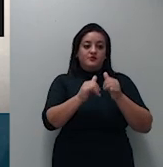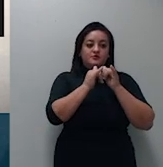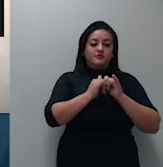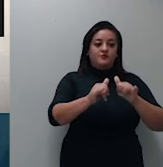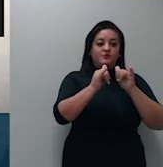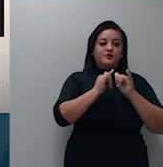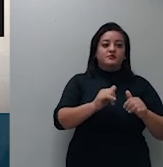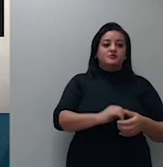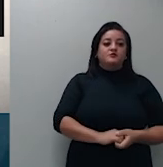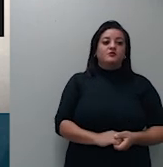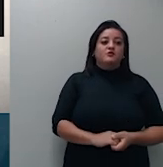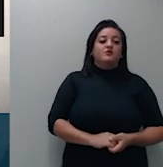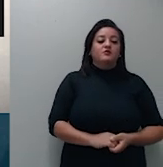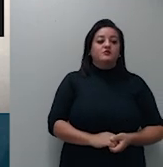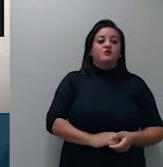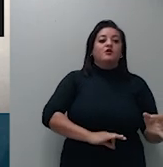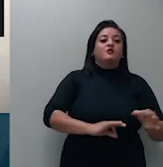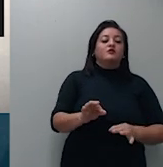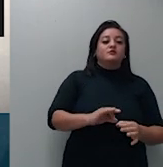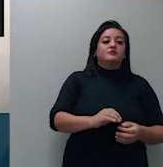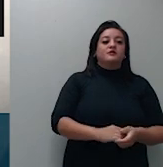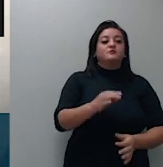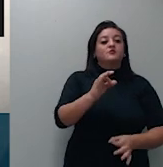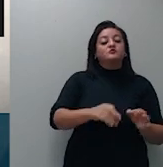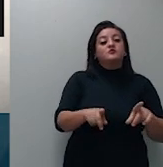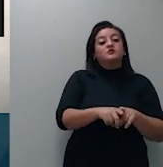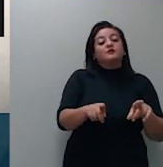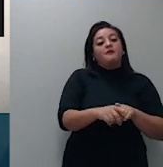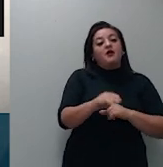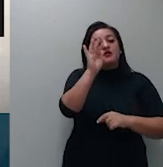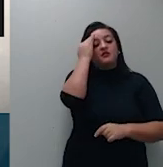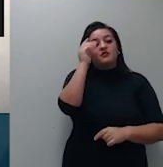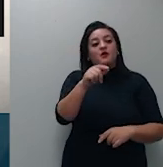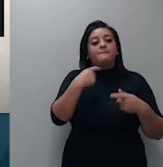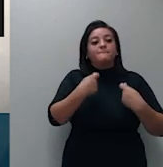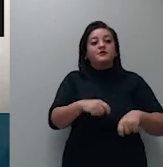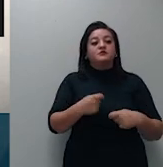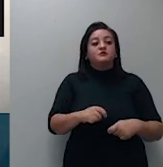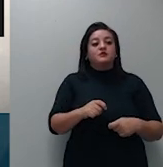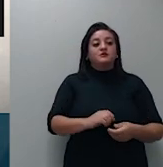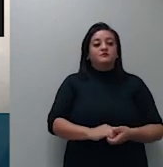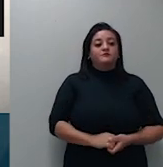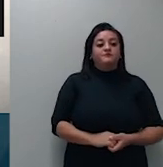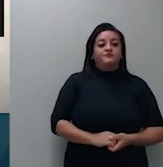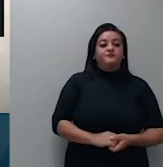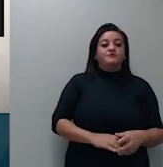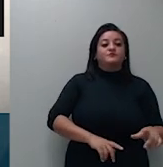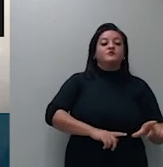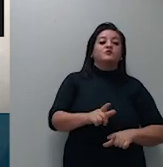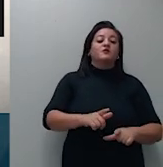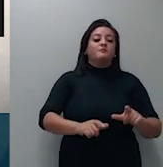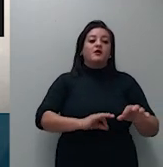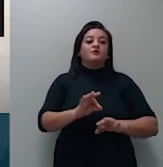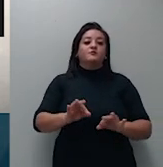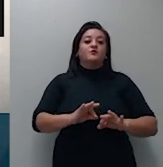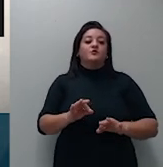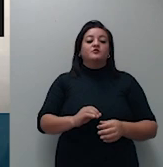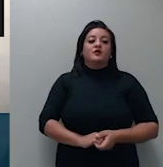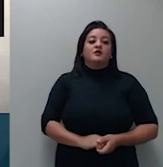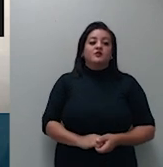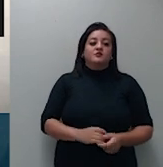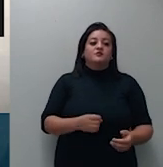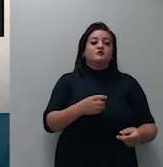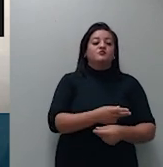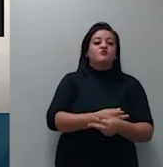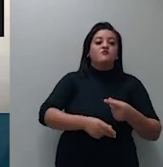acolheu as informações prestadas pelo juízo entendeu pela necessidade de atualização do